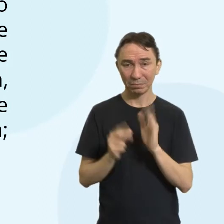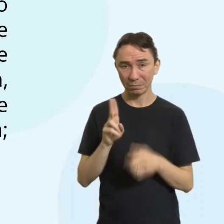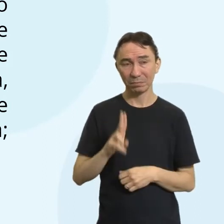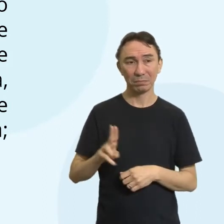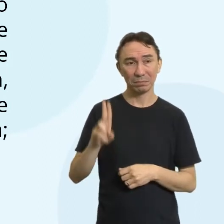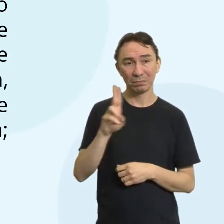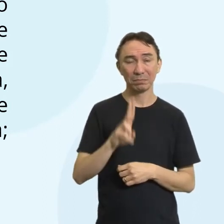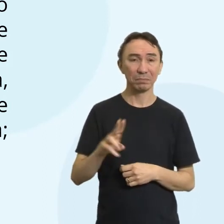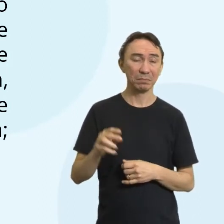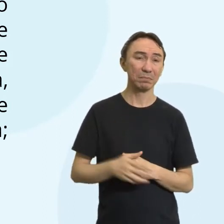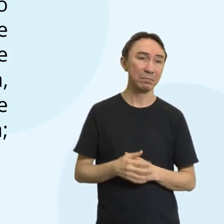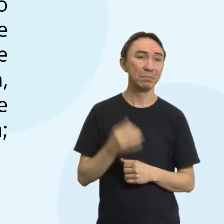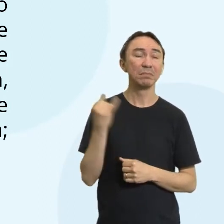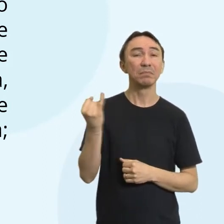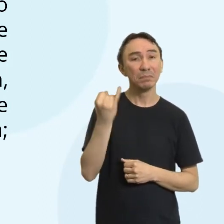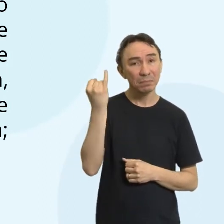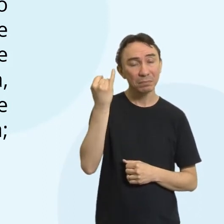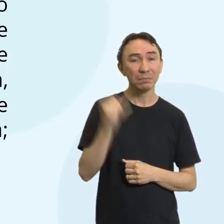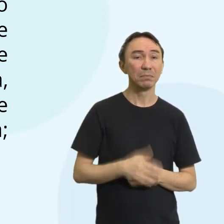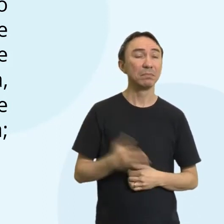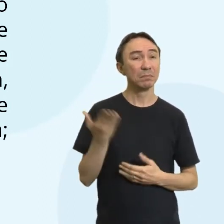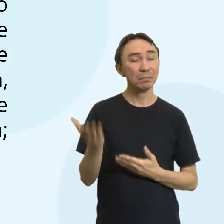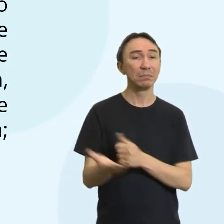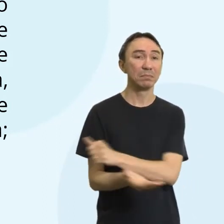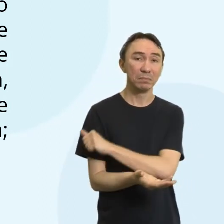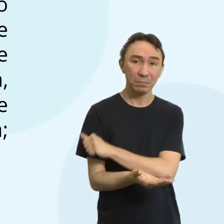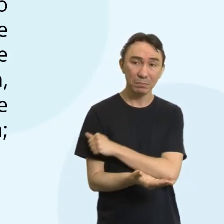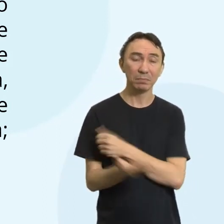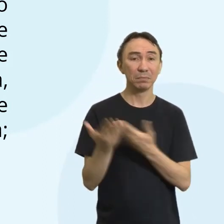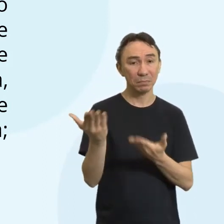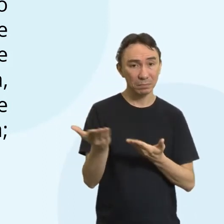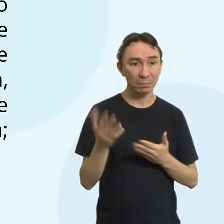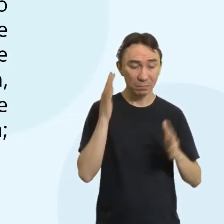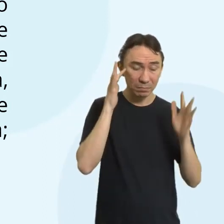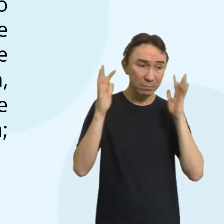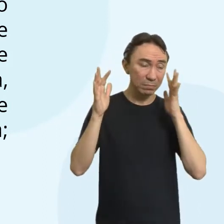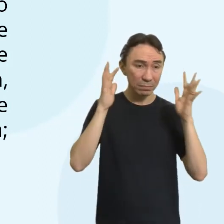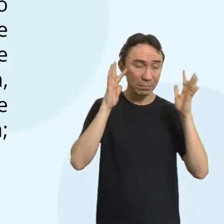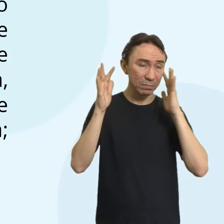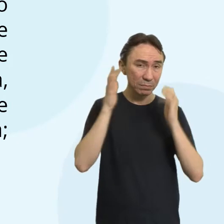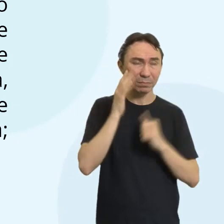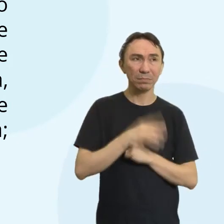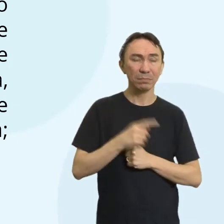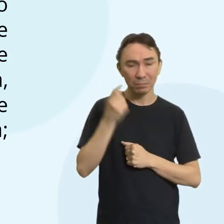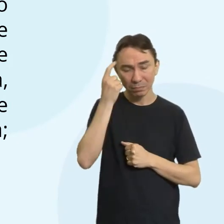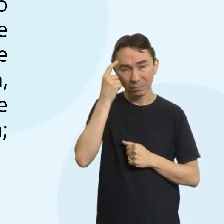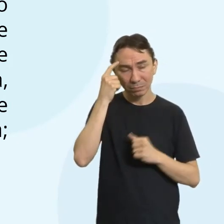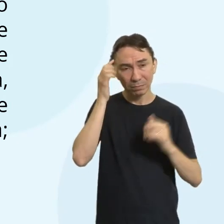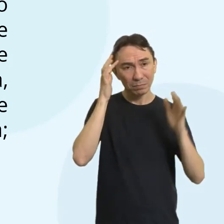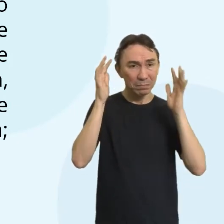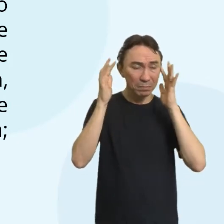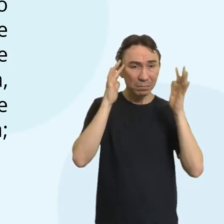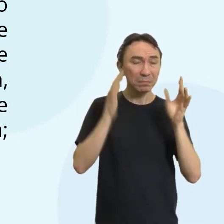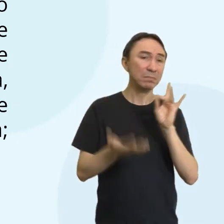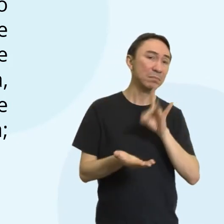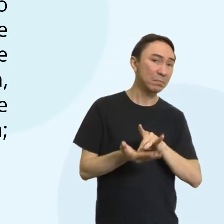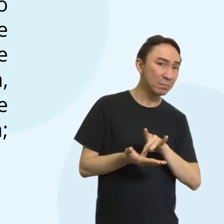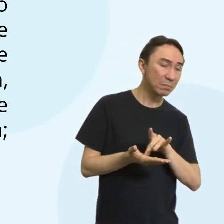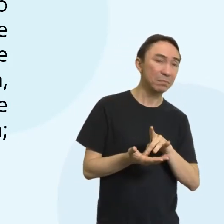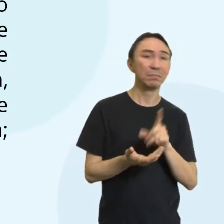a gente convidar os nossos estudantes para que eles reflitam e pensem o que é verdade do que não